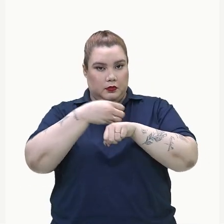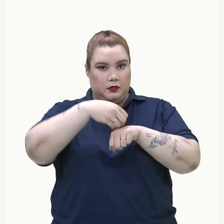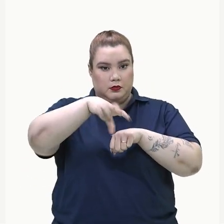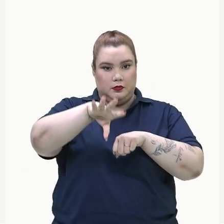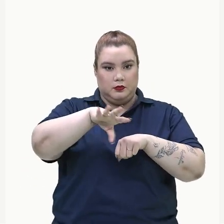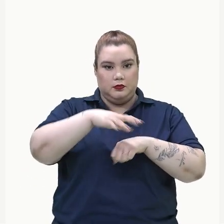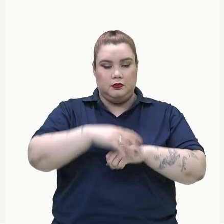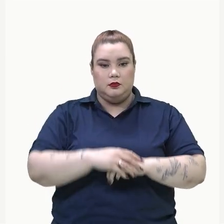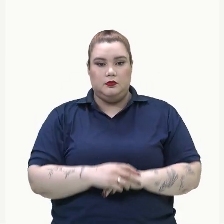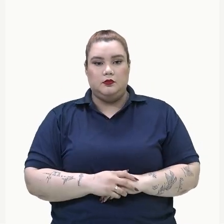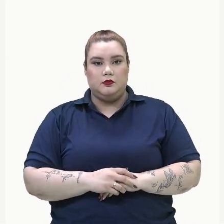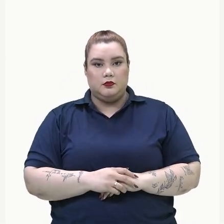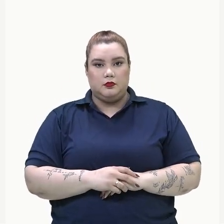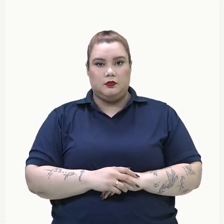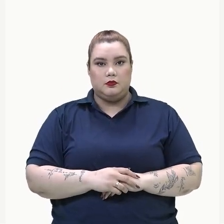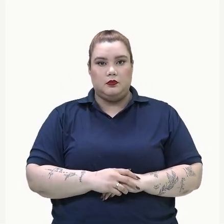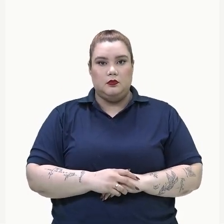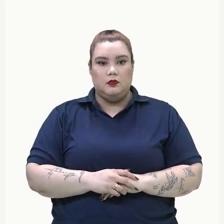Então, aqui, desse